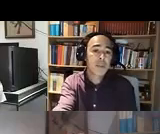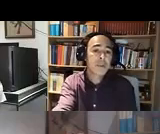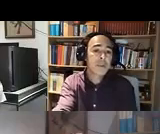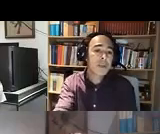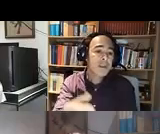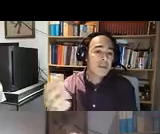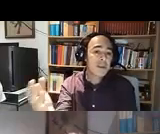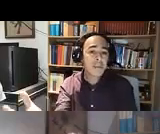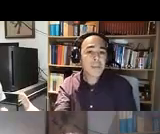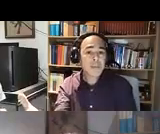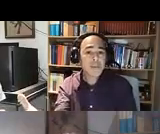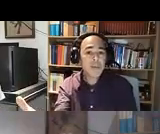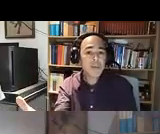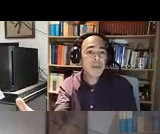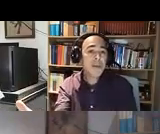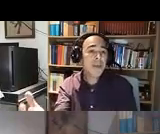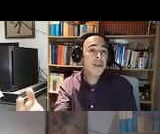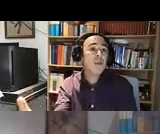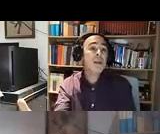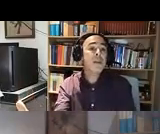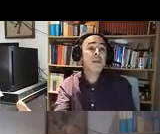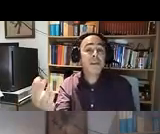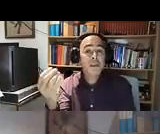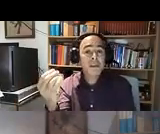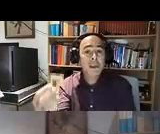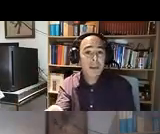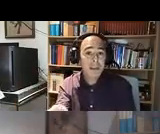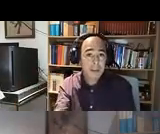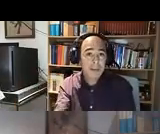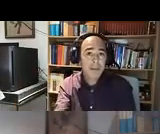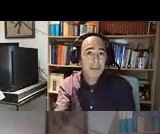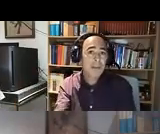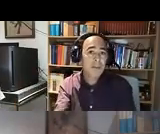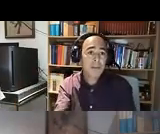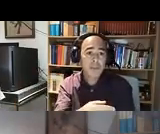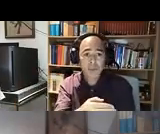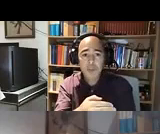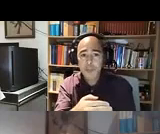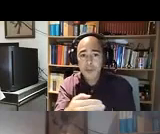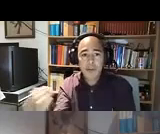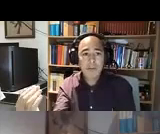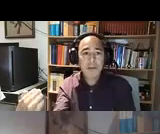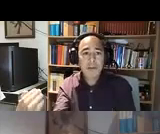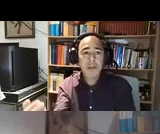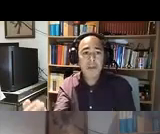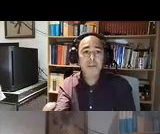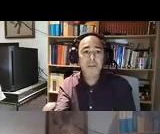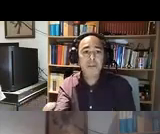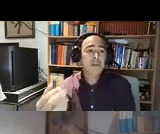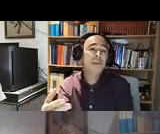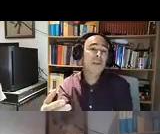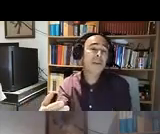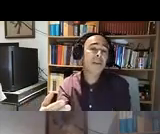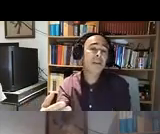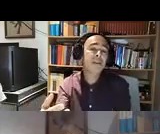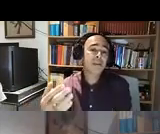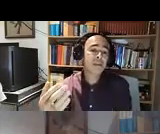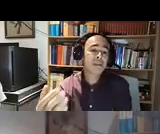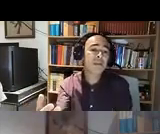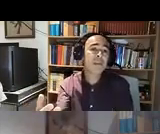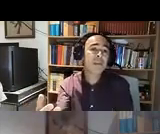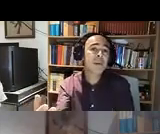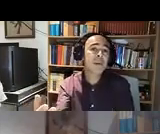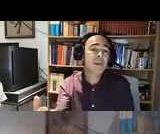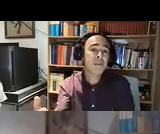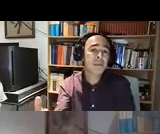depois Lembramos de novo que não há limite e é estável tanto nós podemos ver por aqui que nós quisermos e todo o trabalho